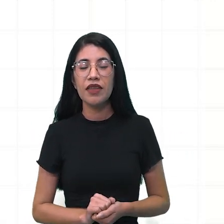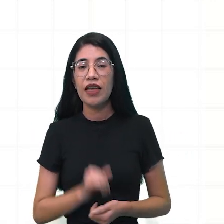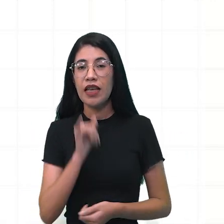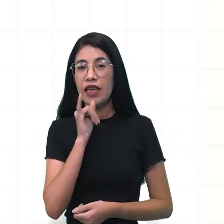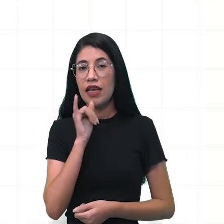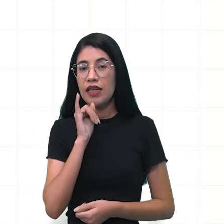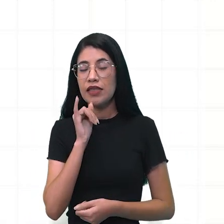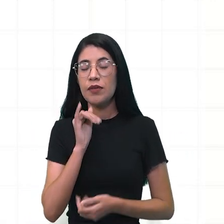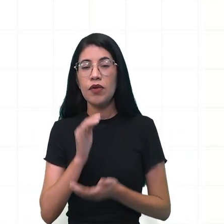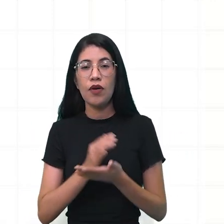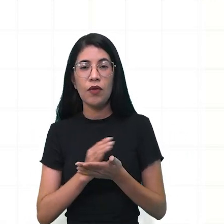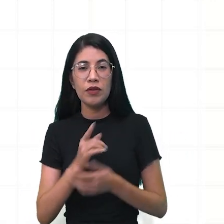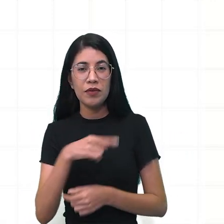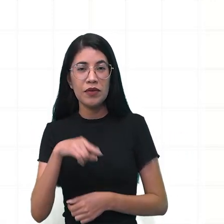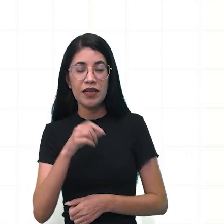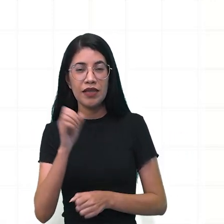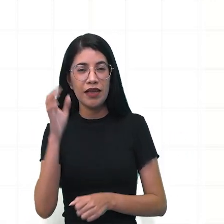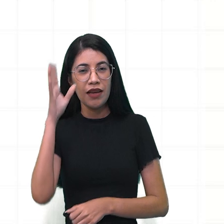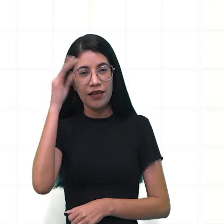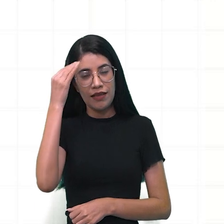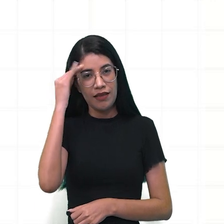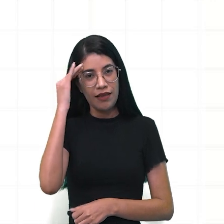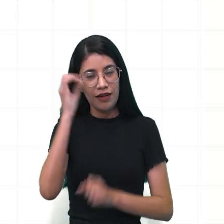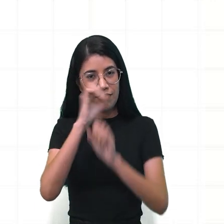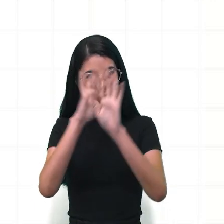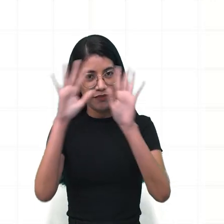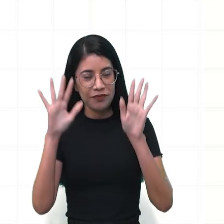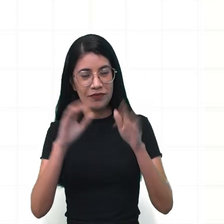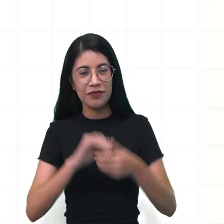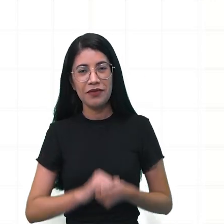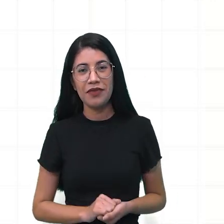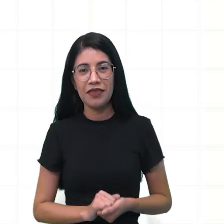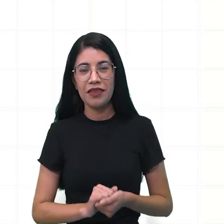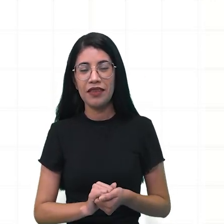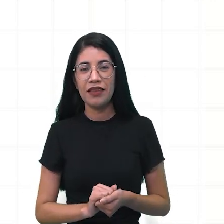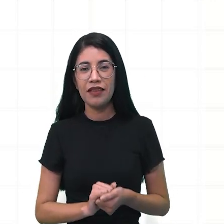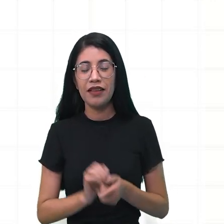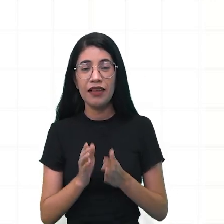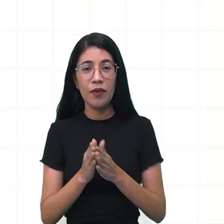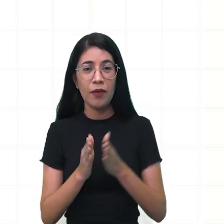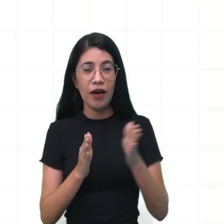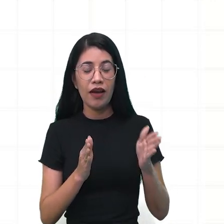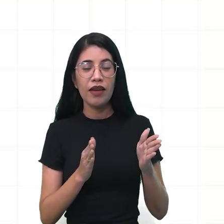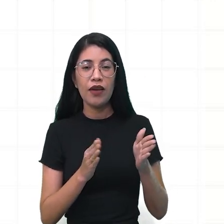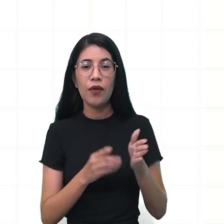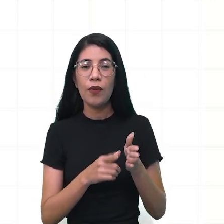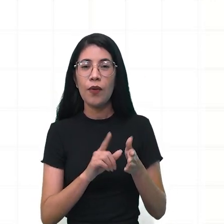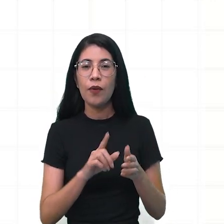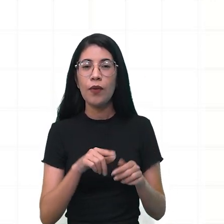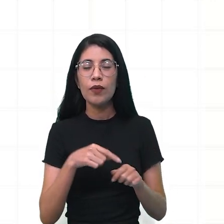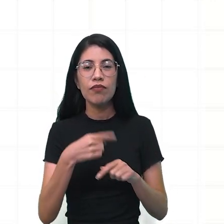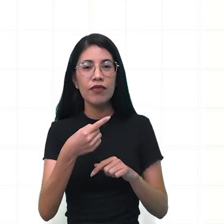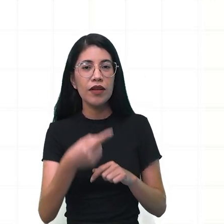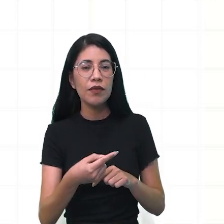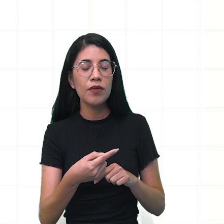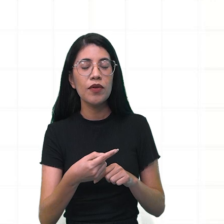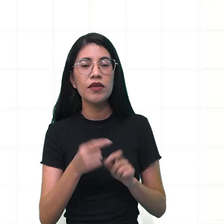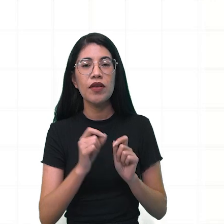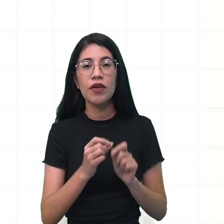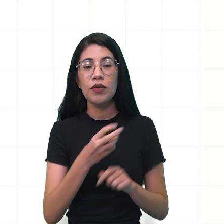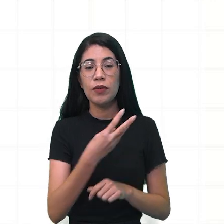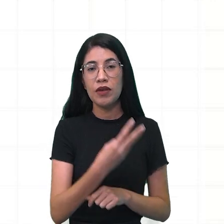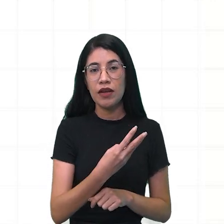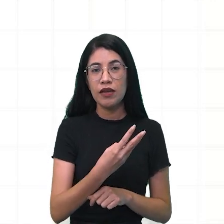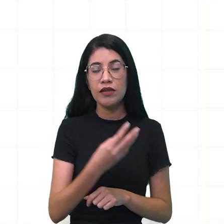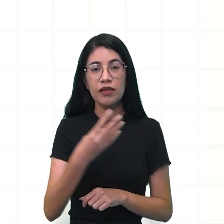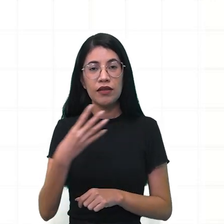alguns exemplos para que fique claro para vocês. Olha aqui, ó. O sucessor do número 3 é o número 4.